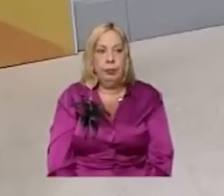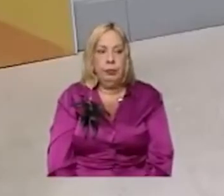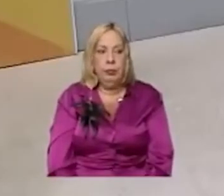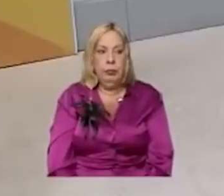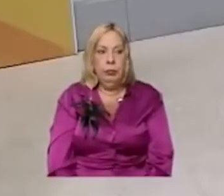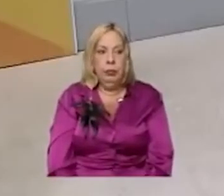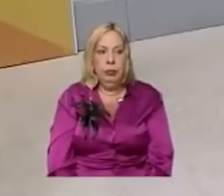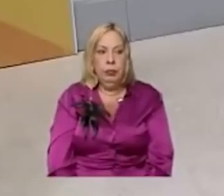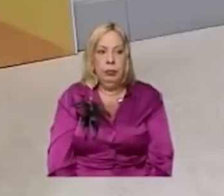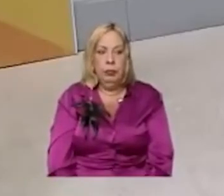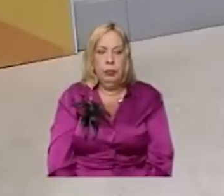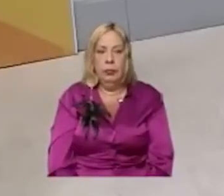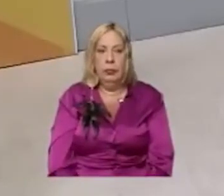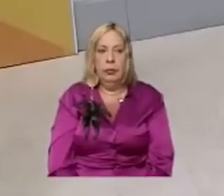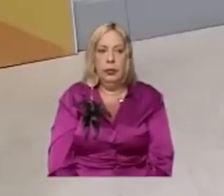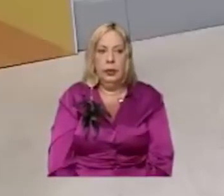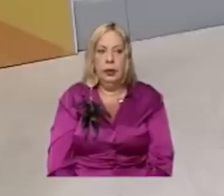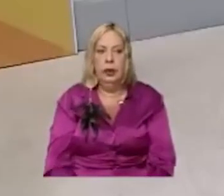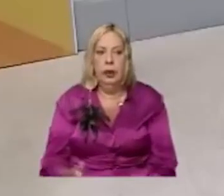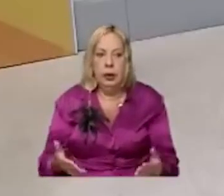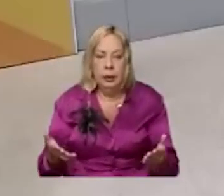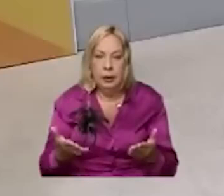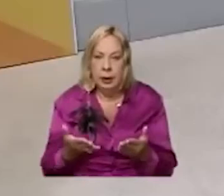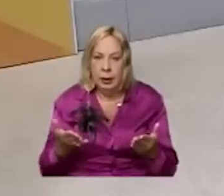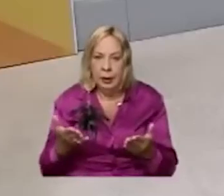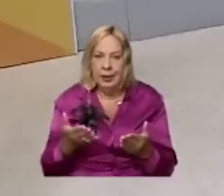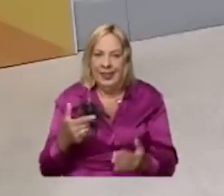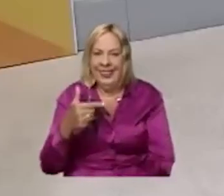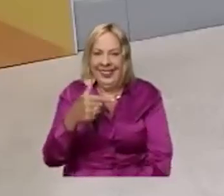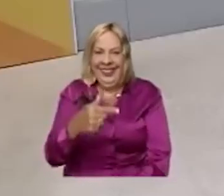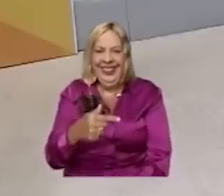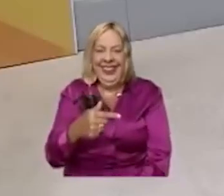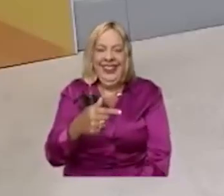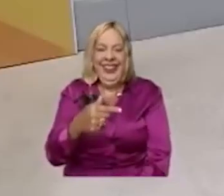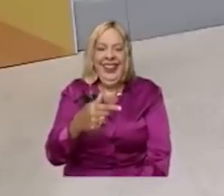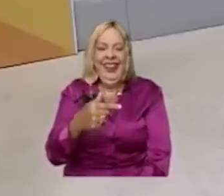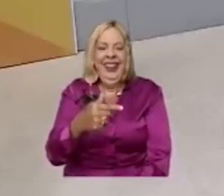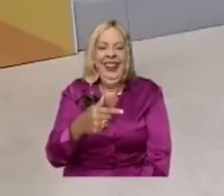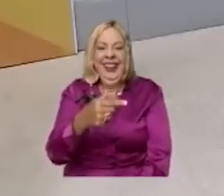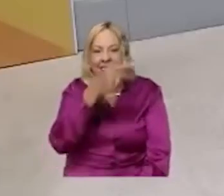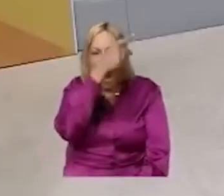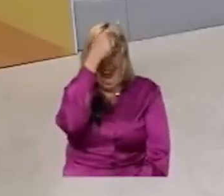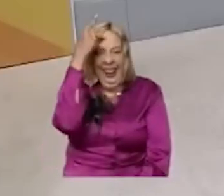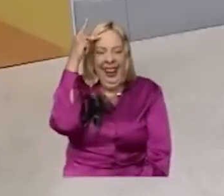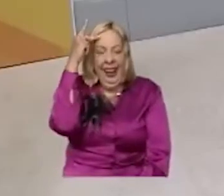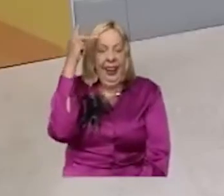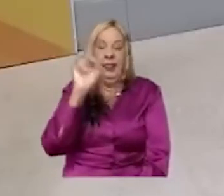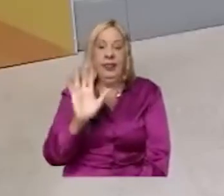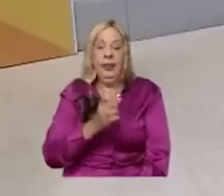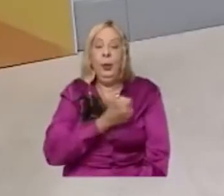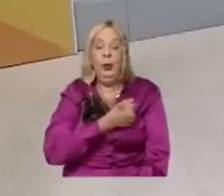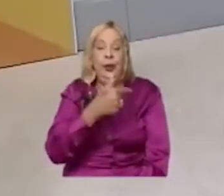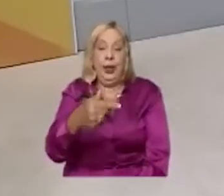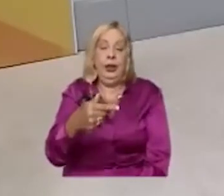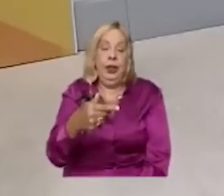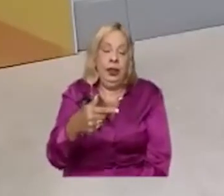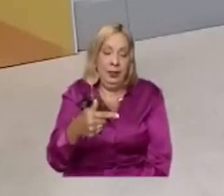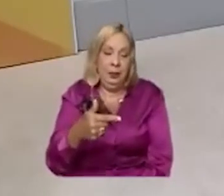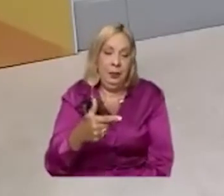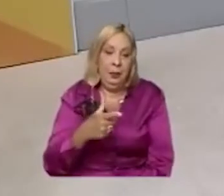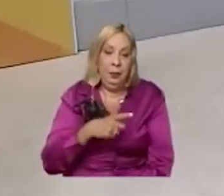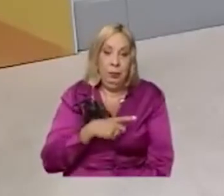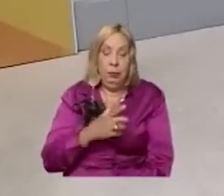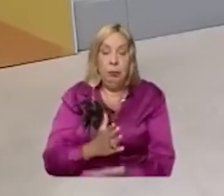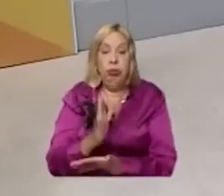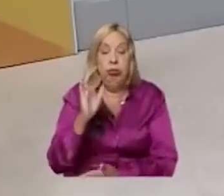Será que agora, meu amigo, com o número 7, pode marcar 7, sai o 7. Decidido!